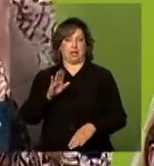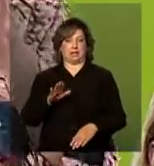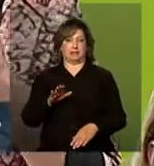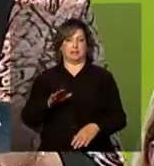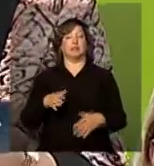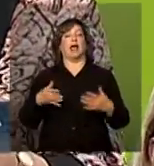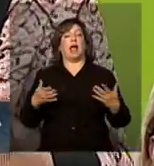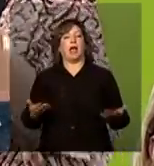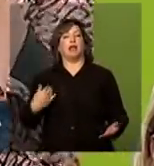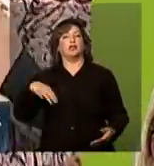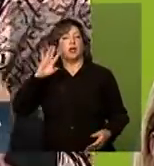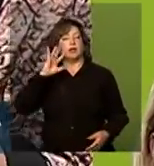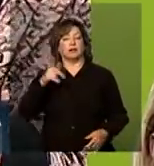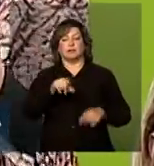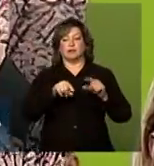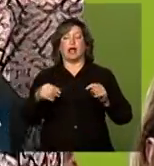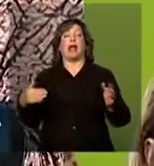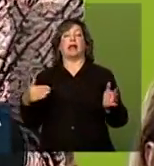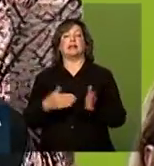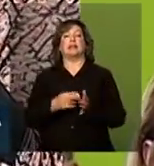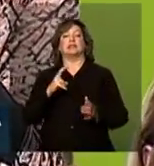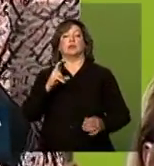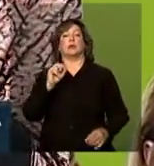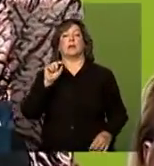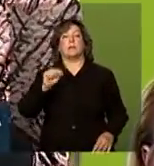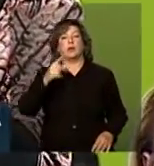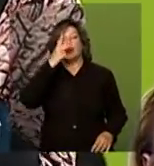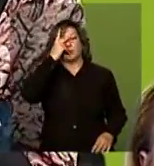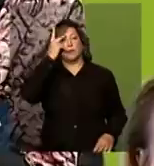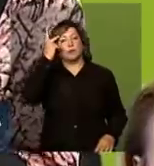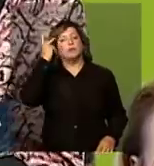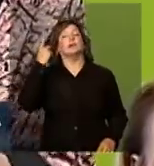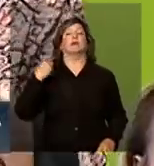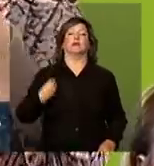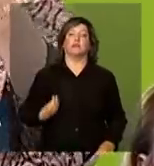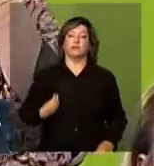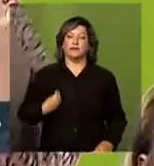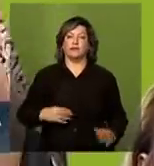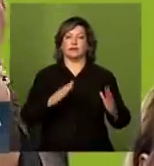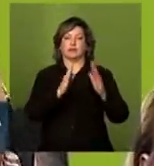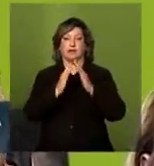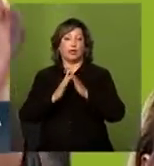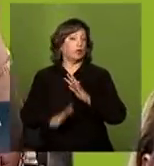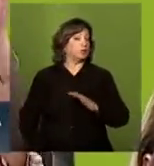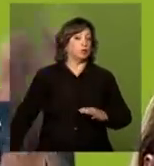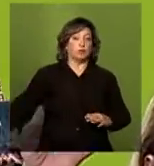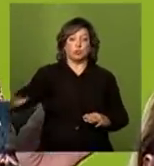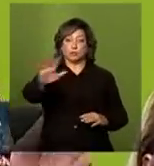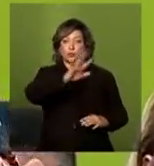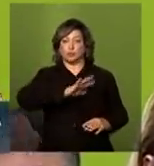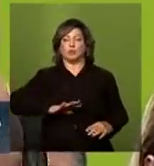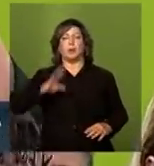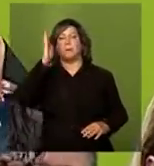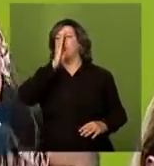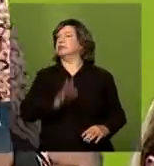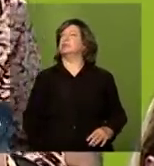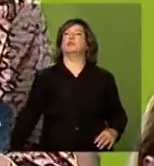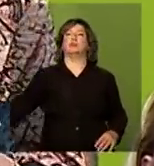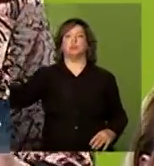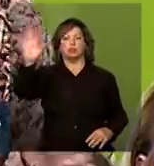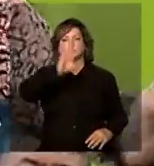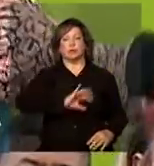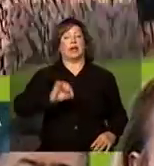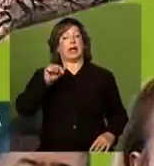isso definimos até 50.000 habitantes em todo o Brasil aqui em